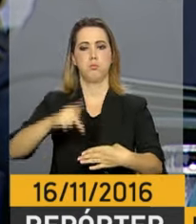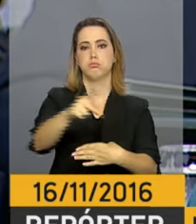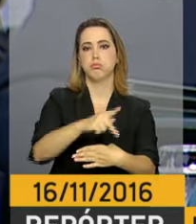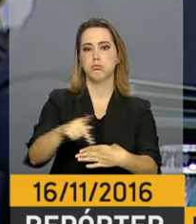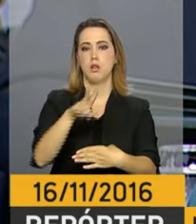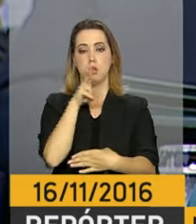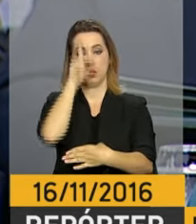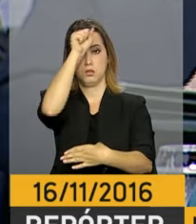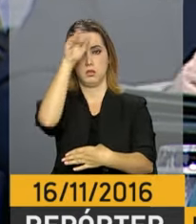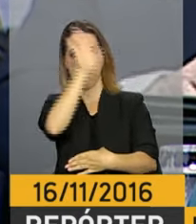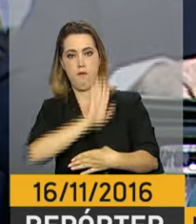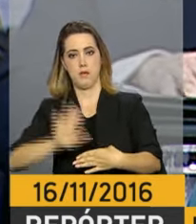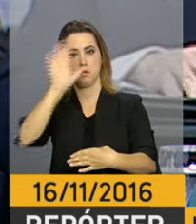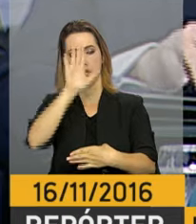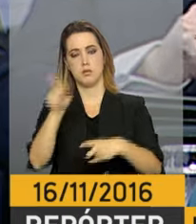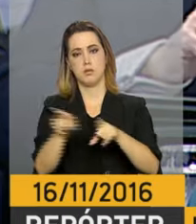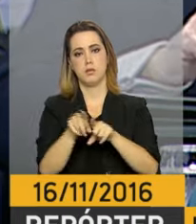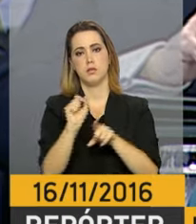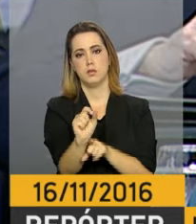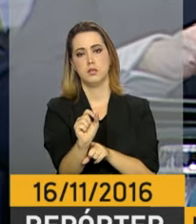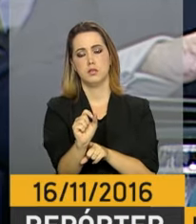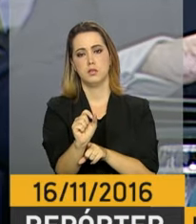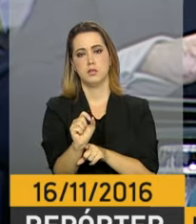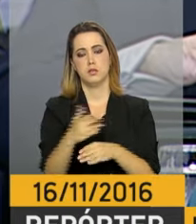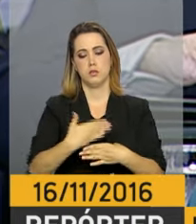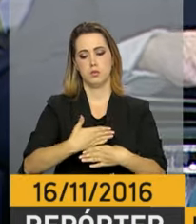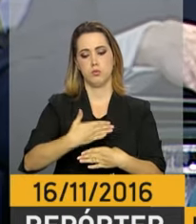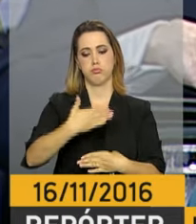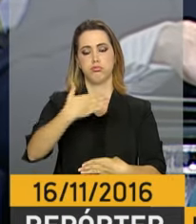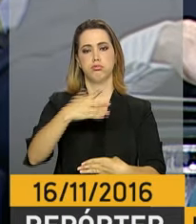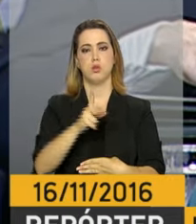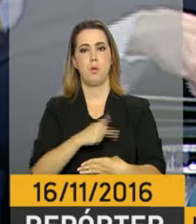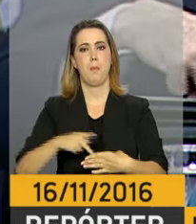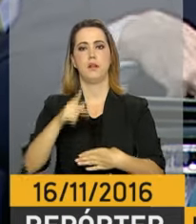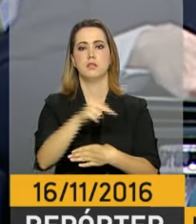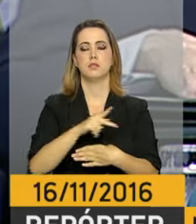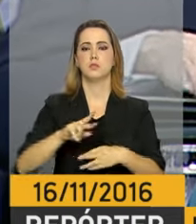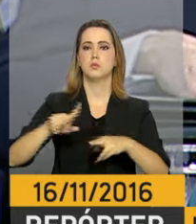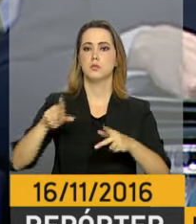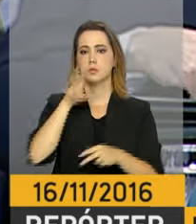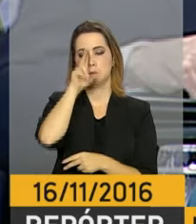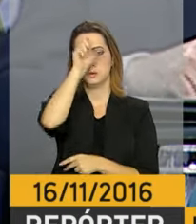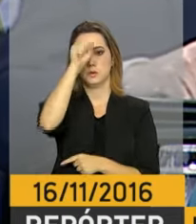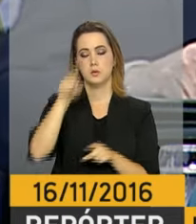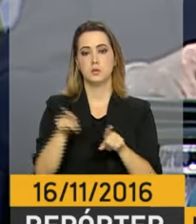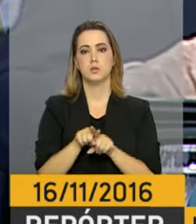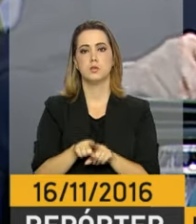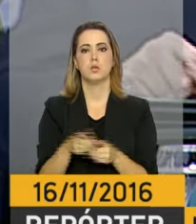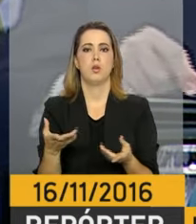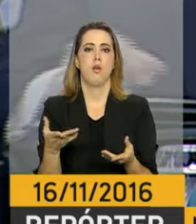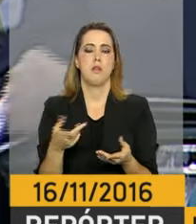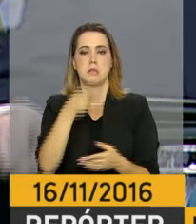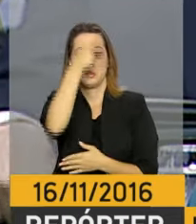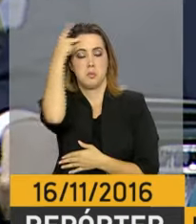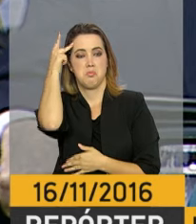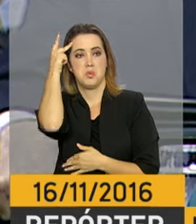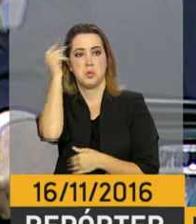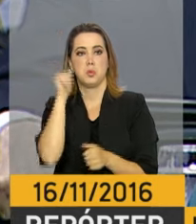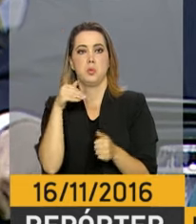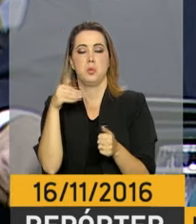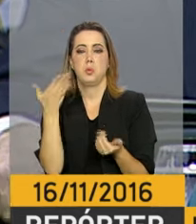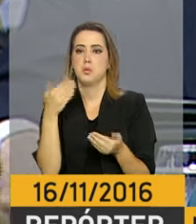nacionais e das forças do Estado eh faz fronteira é claro que o crime se recolhia os crimin nóos se